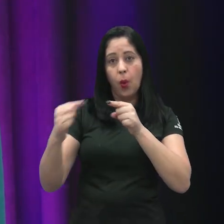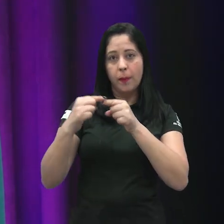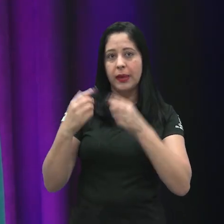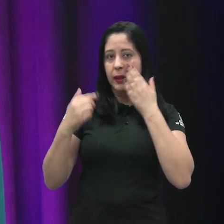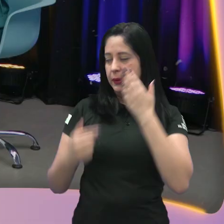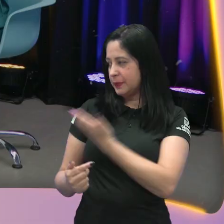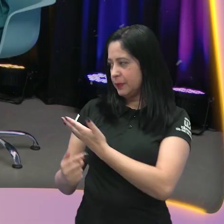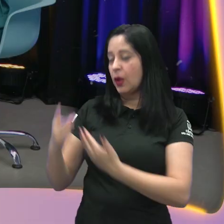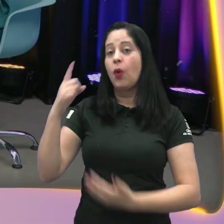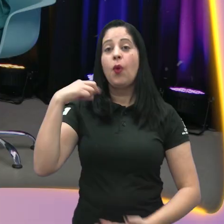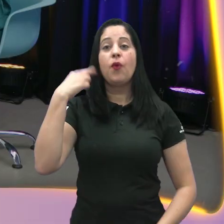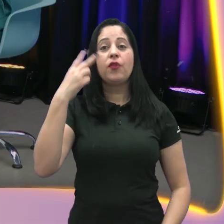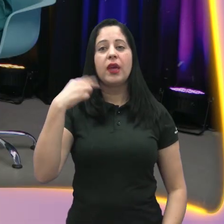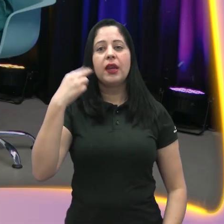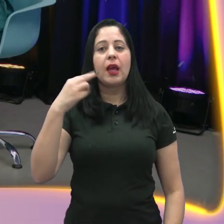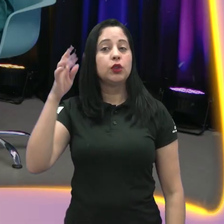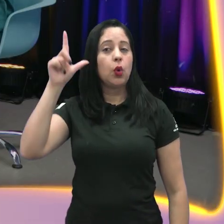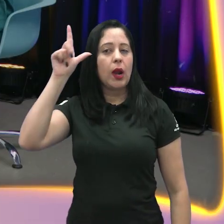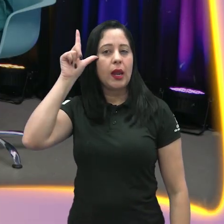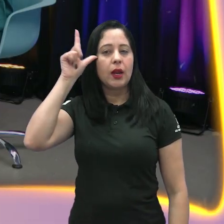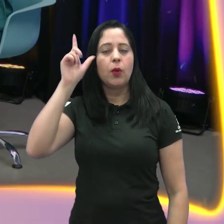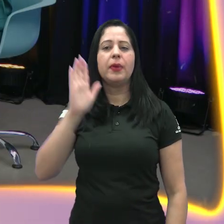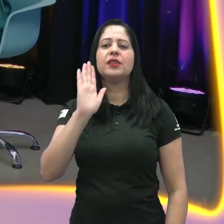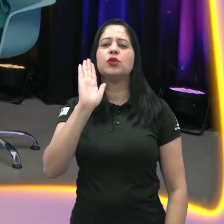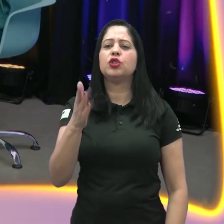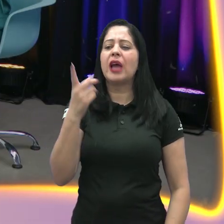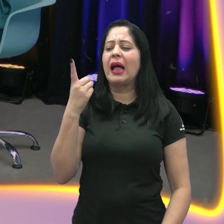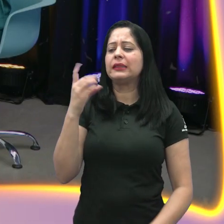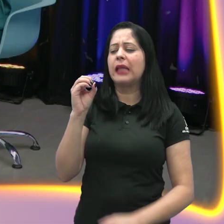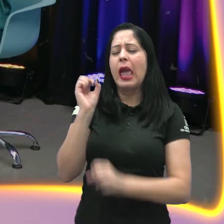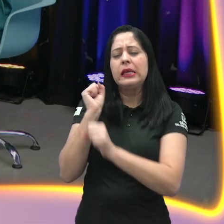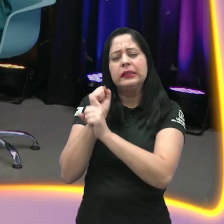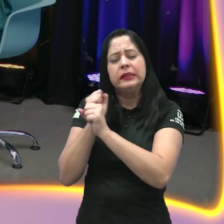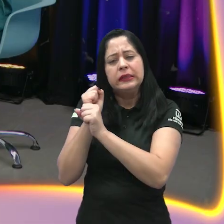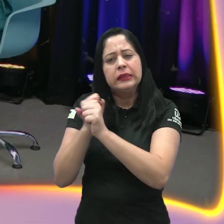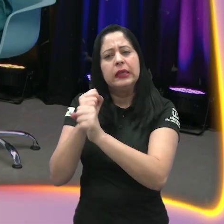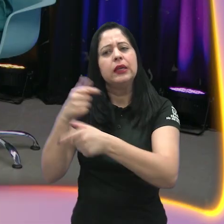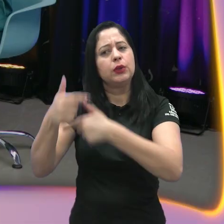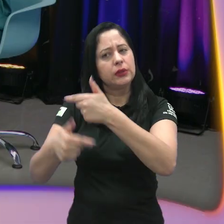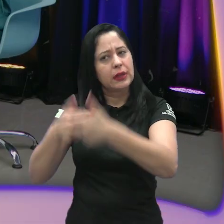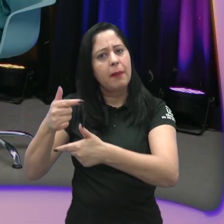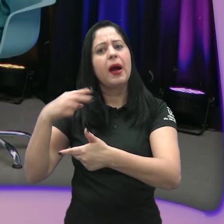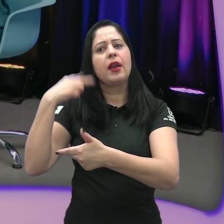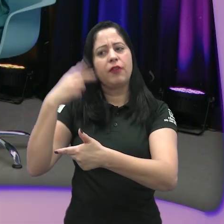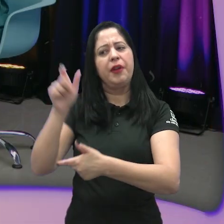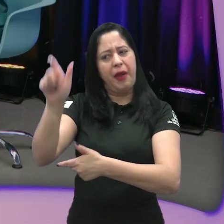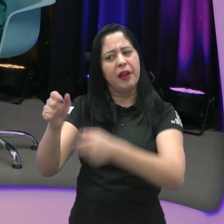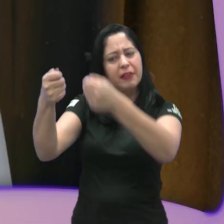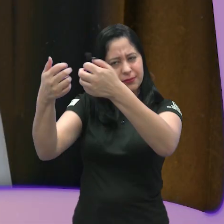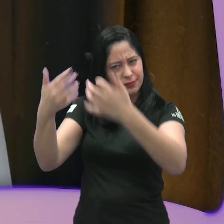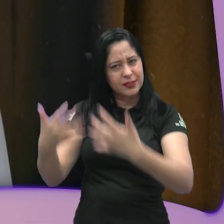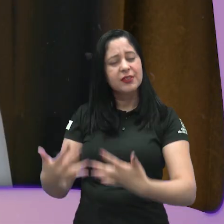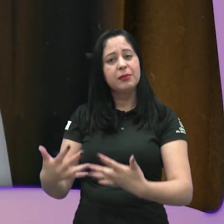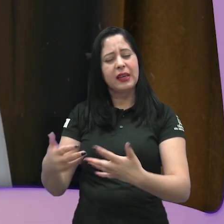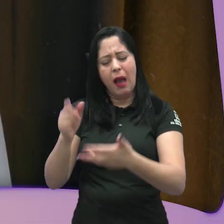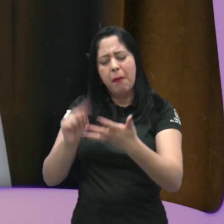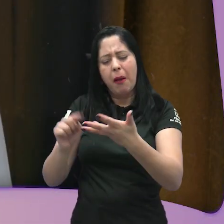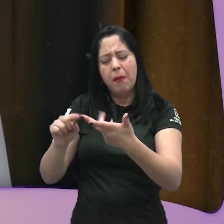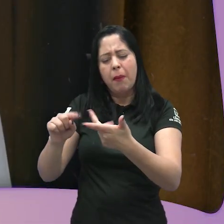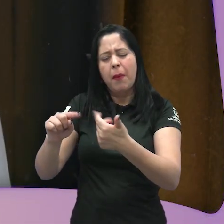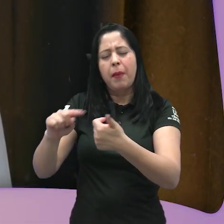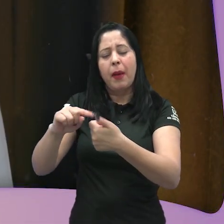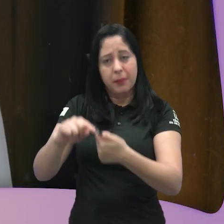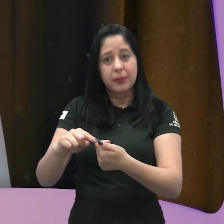Vamos entrevistar Lino Bispo, uma década de caminhada política. O vereador tem muitas coisas bacanas para